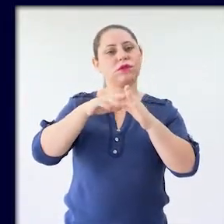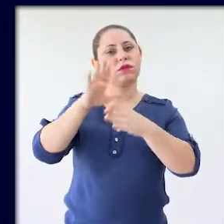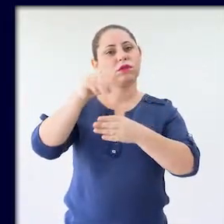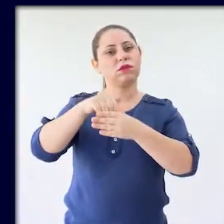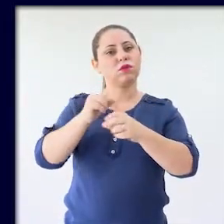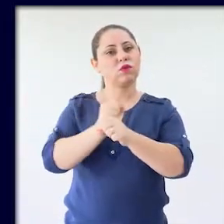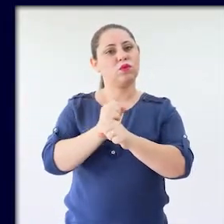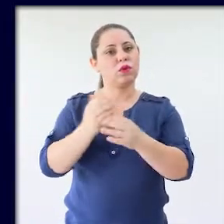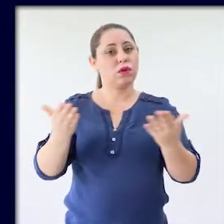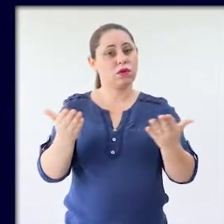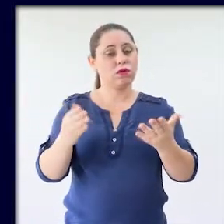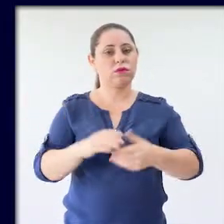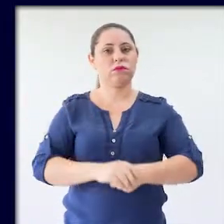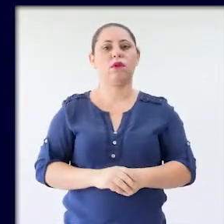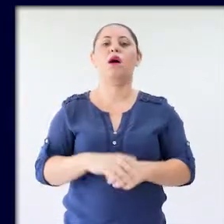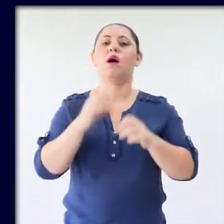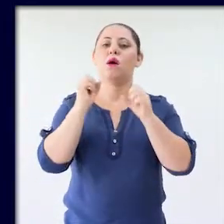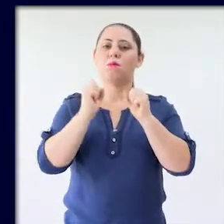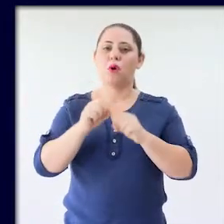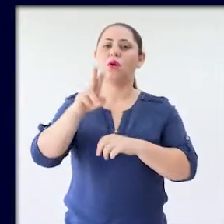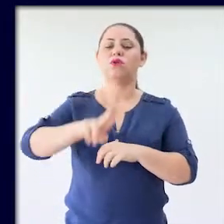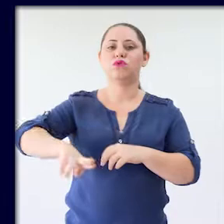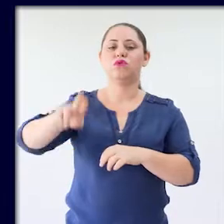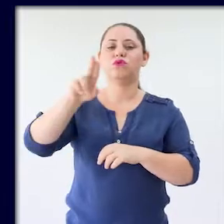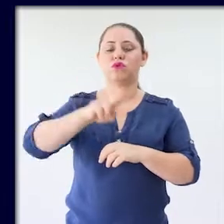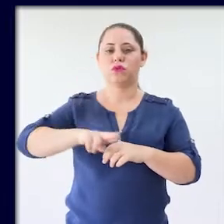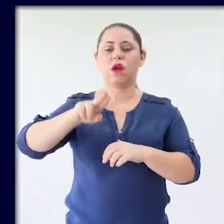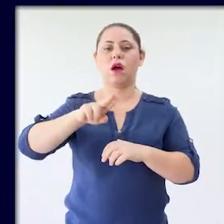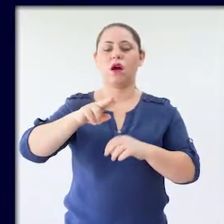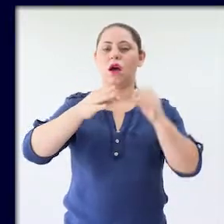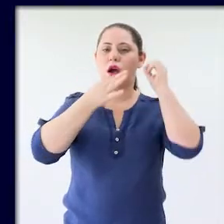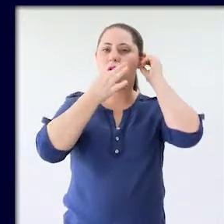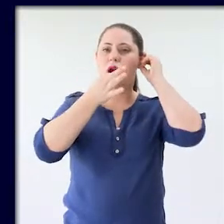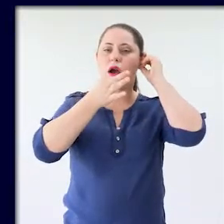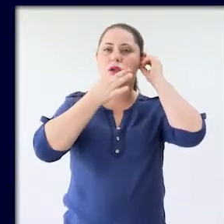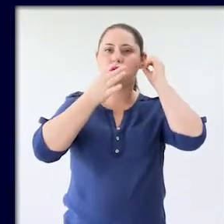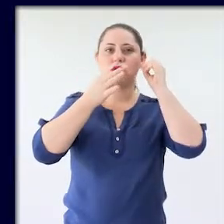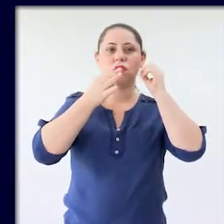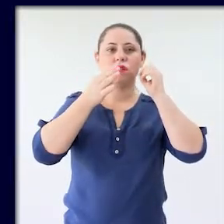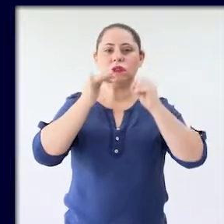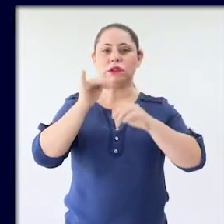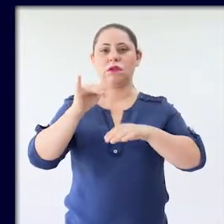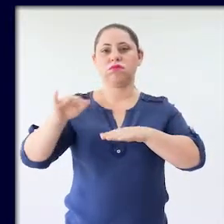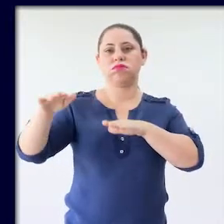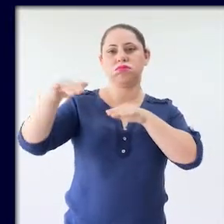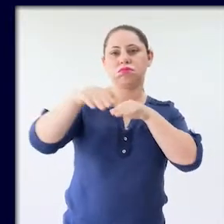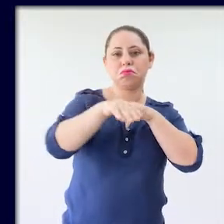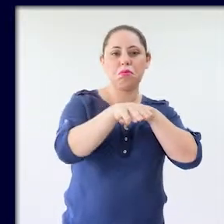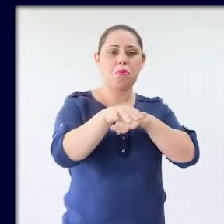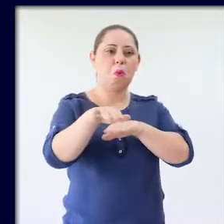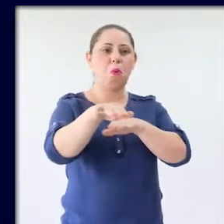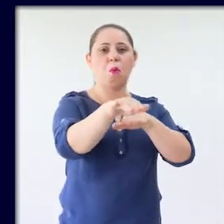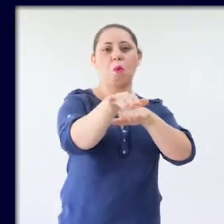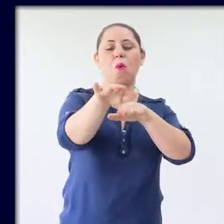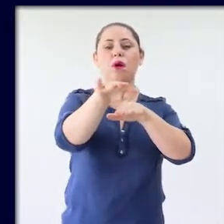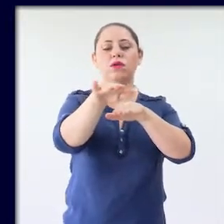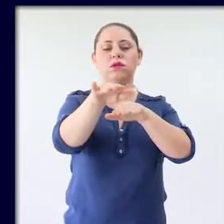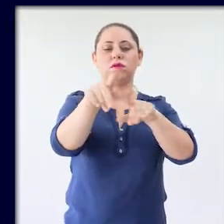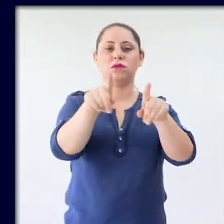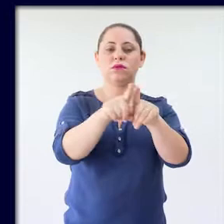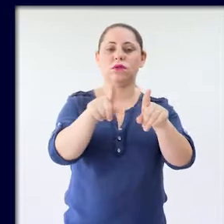desse ano? Veja bem, pode haver a utilização de som em carreatas,